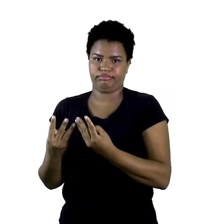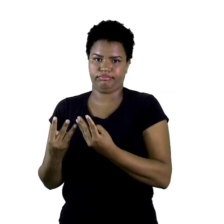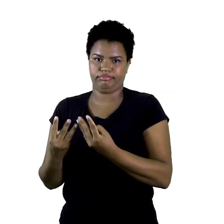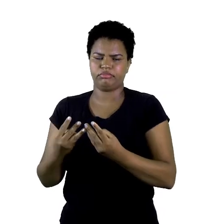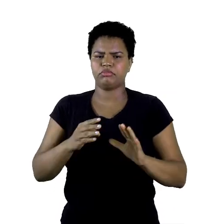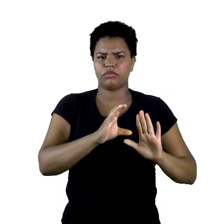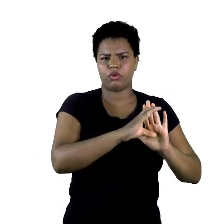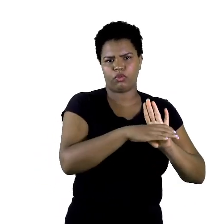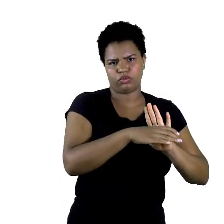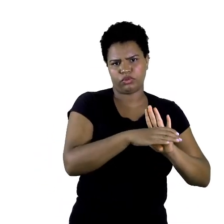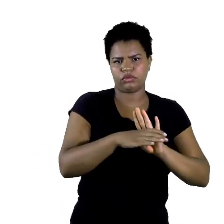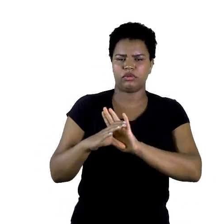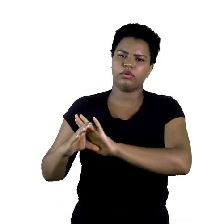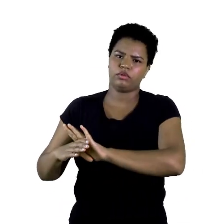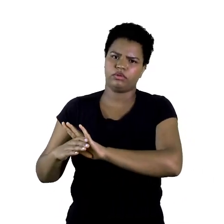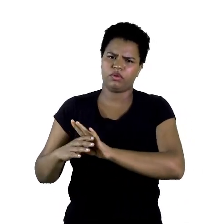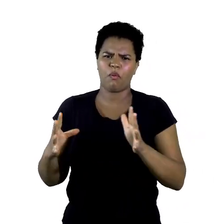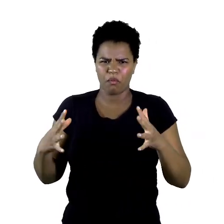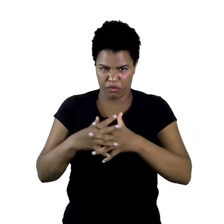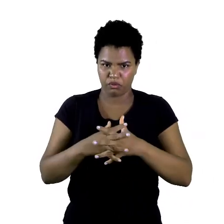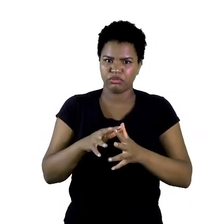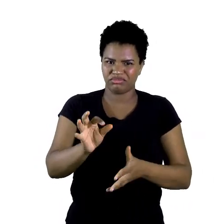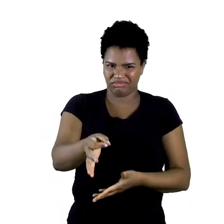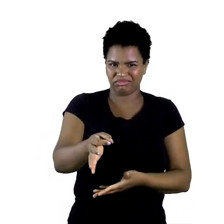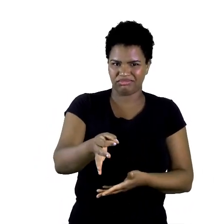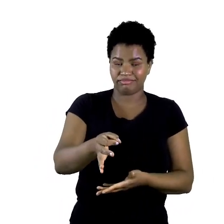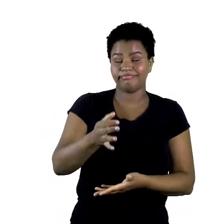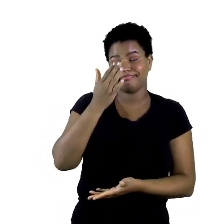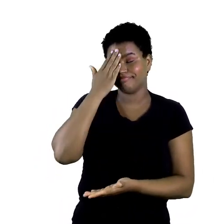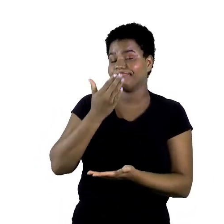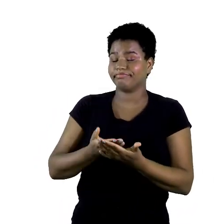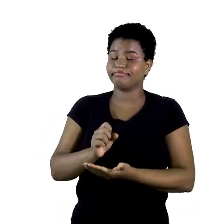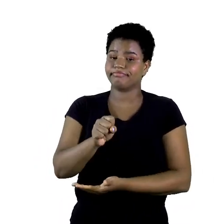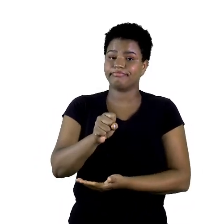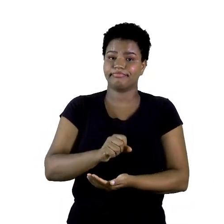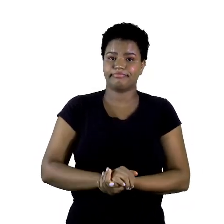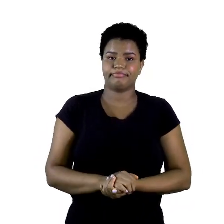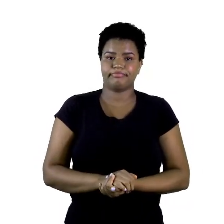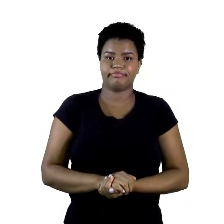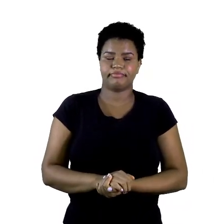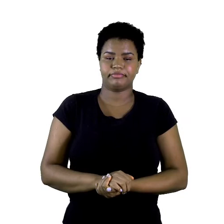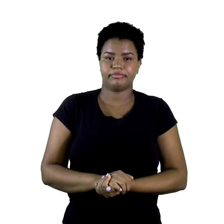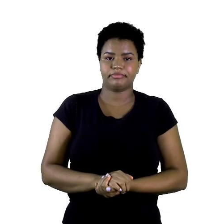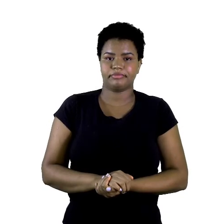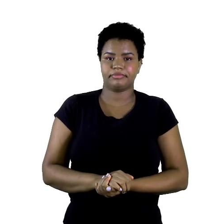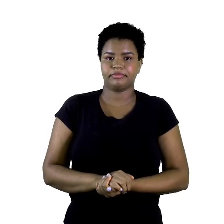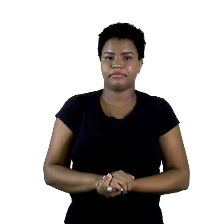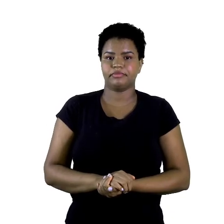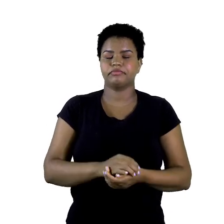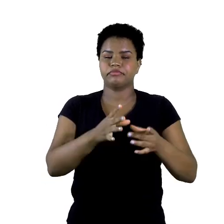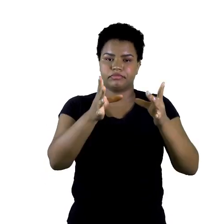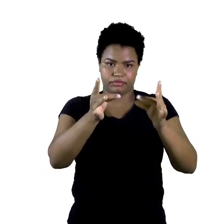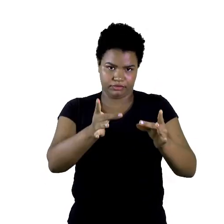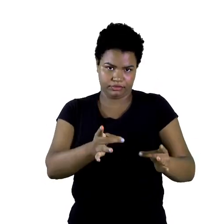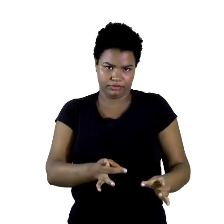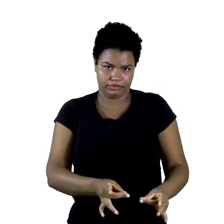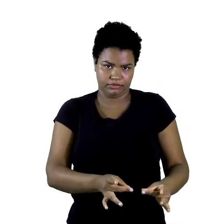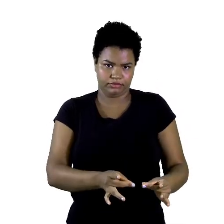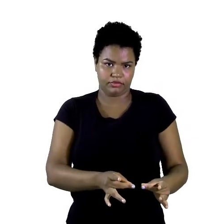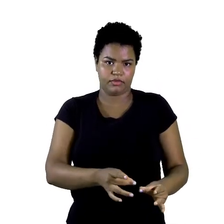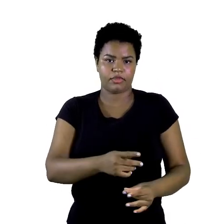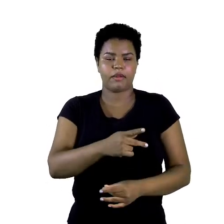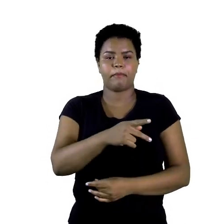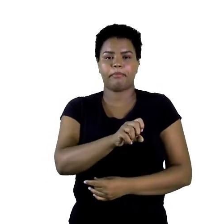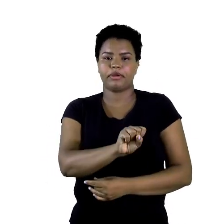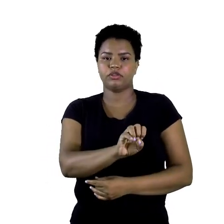massa confunde vocês às vezes? Creio que sim, né? Então vamos lá detalhar peso versus